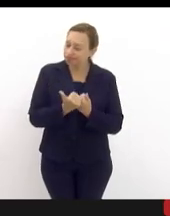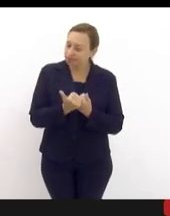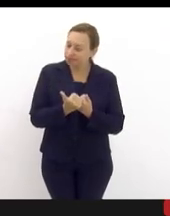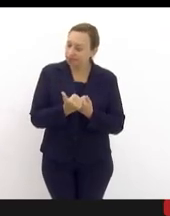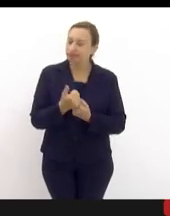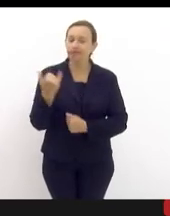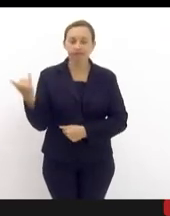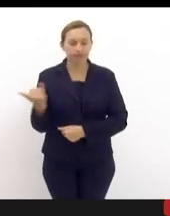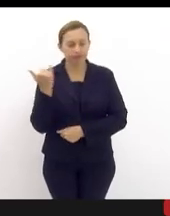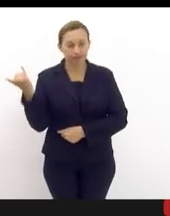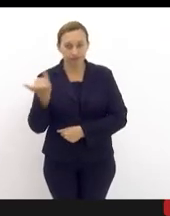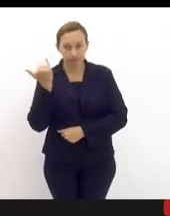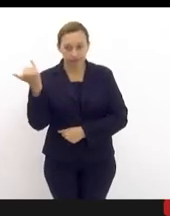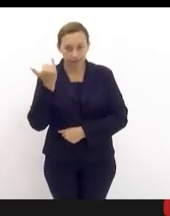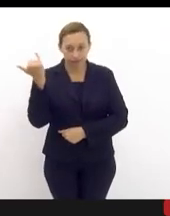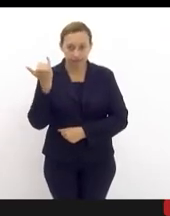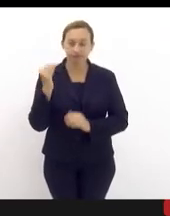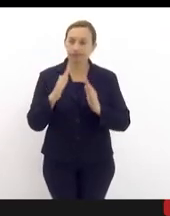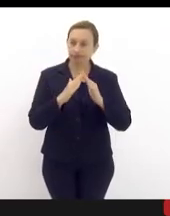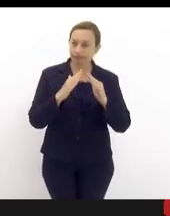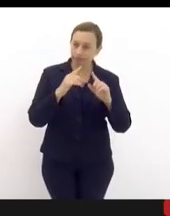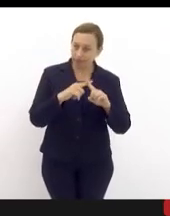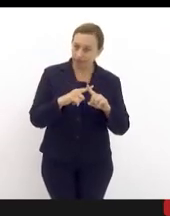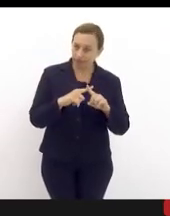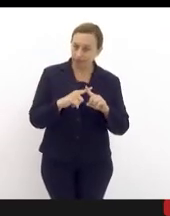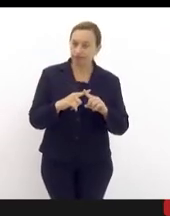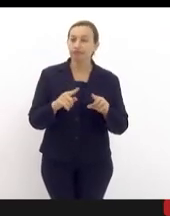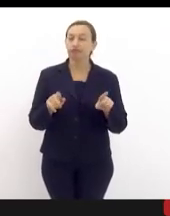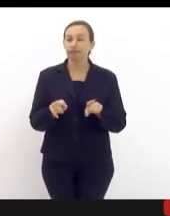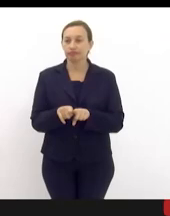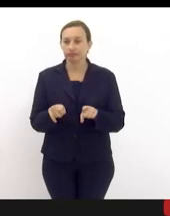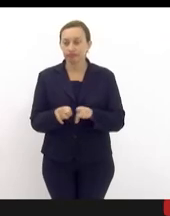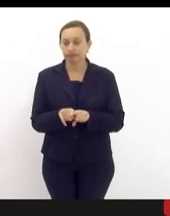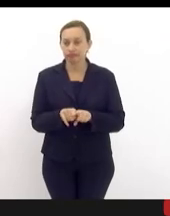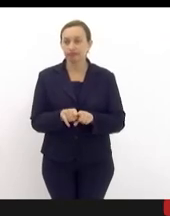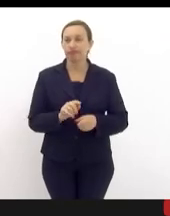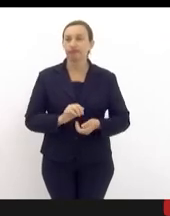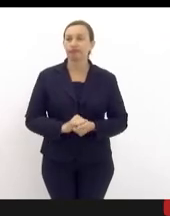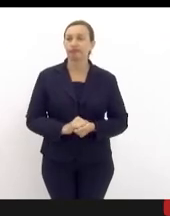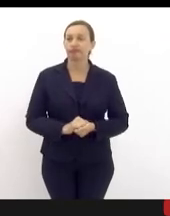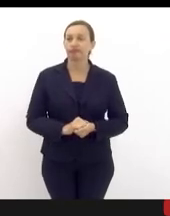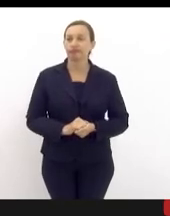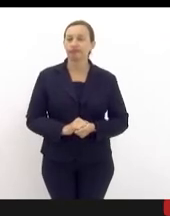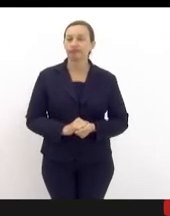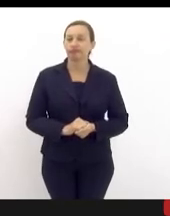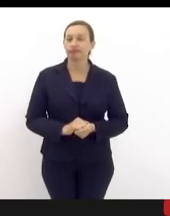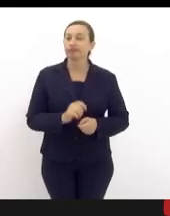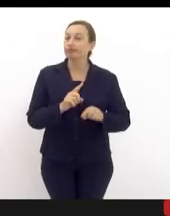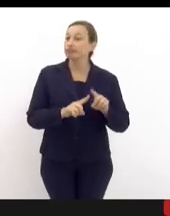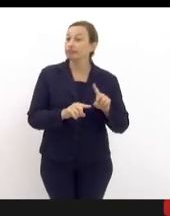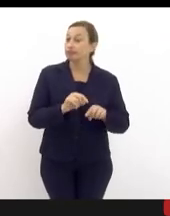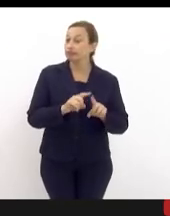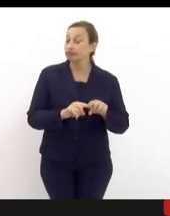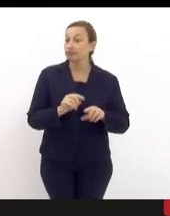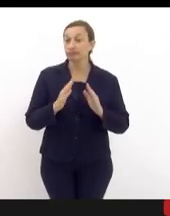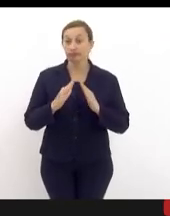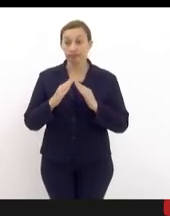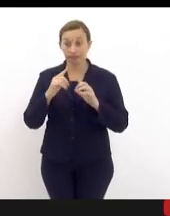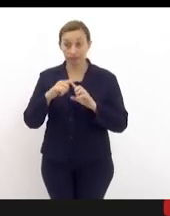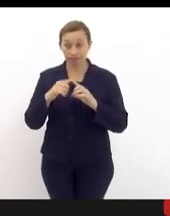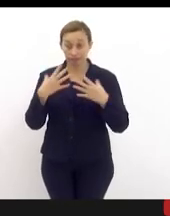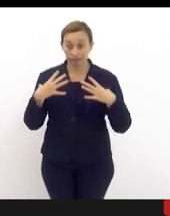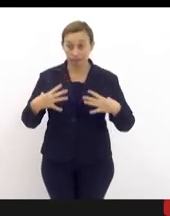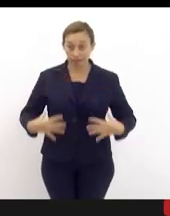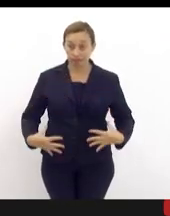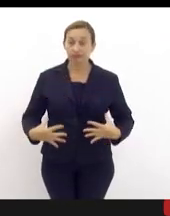tão importante à igreja. Se for considerado também pelo lado imaterial, a igreja, como é o corpo místico